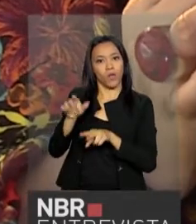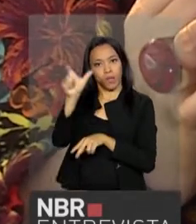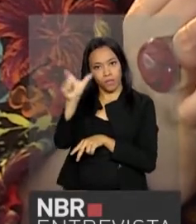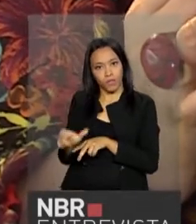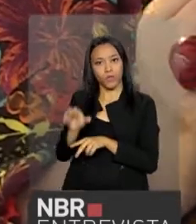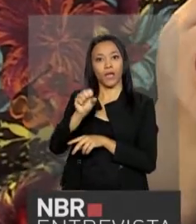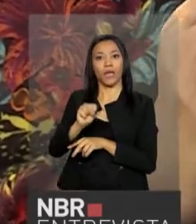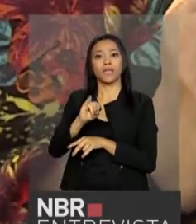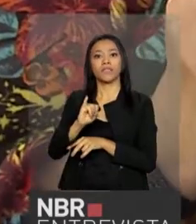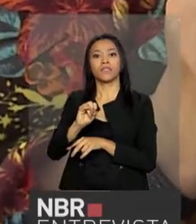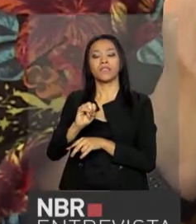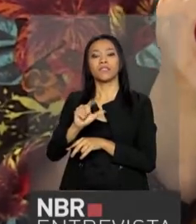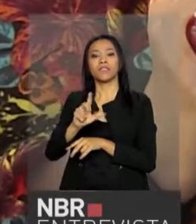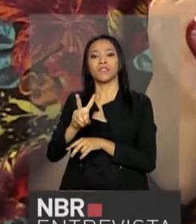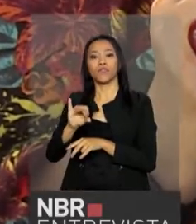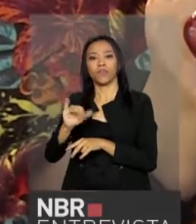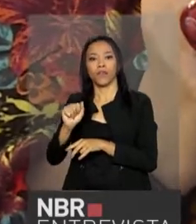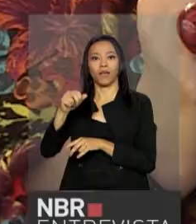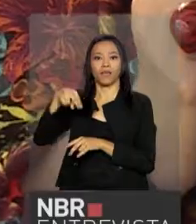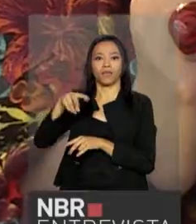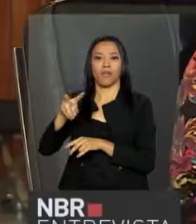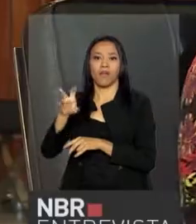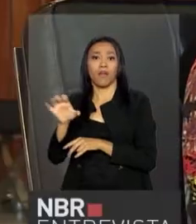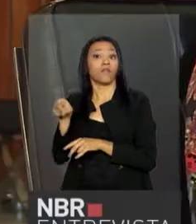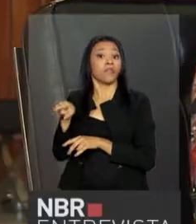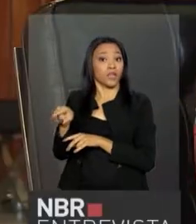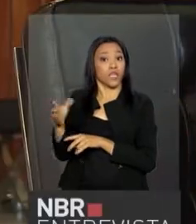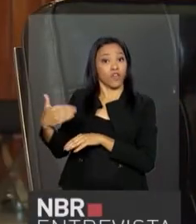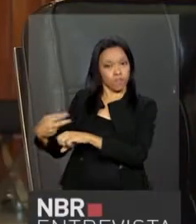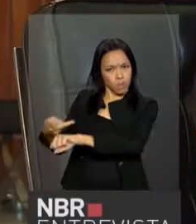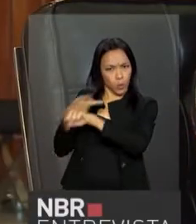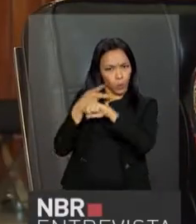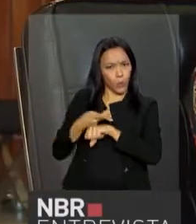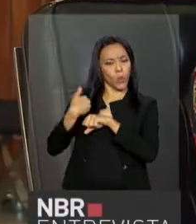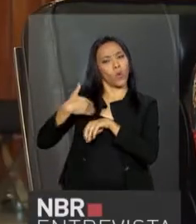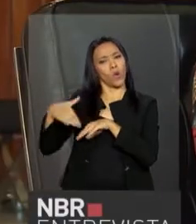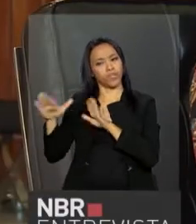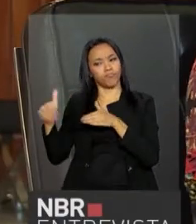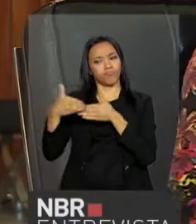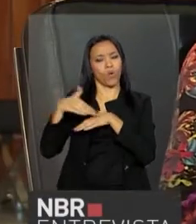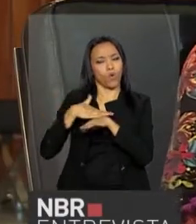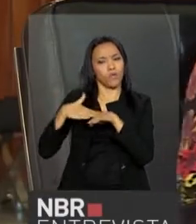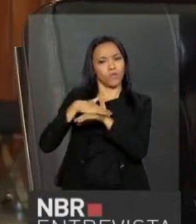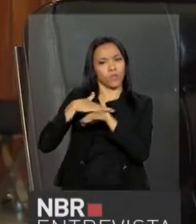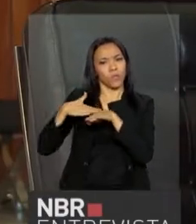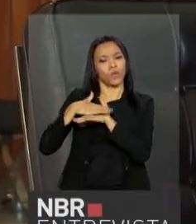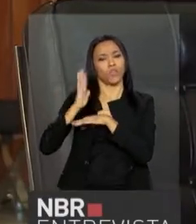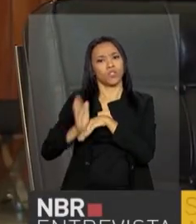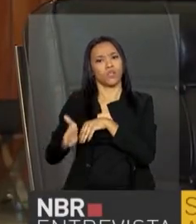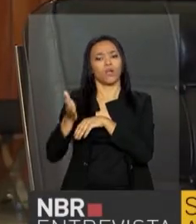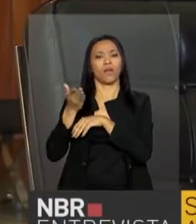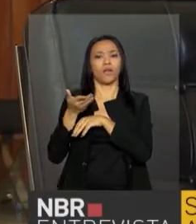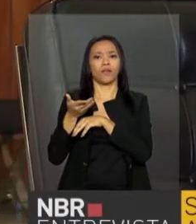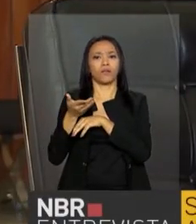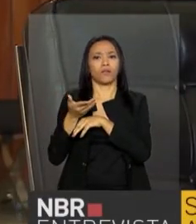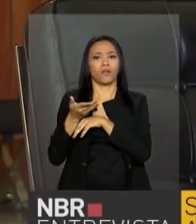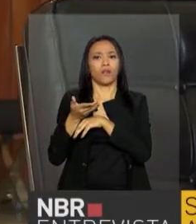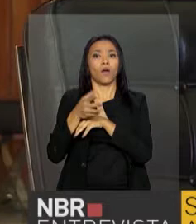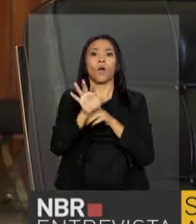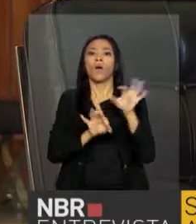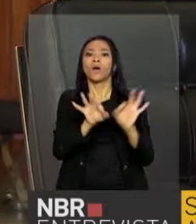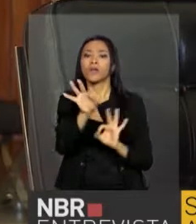Naves que conversou comigo, nós já tínhamos montado, aliás,